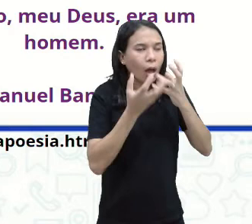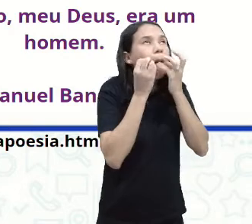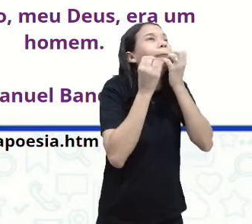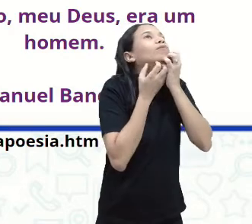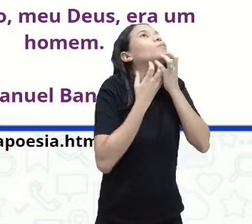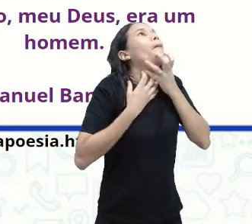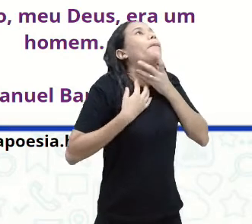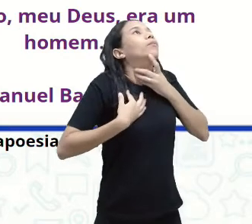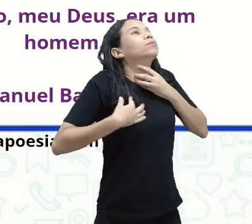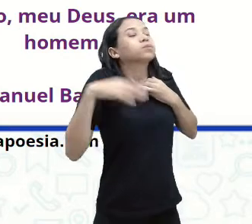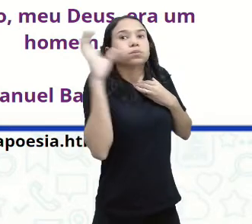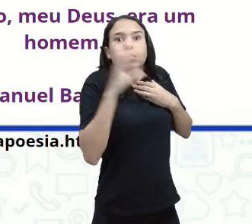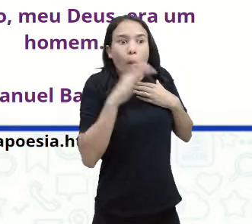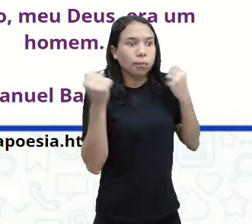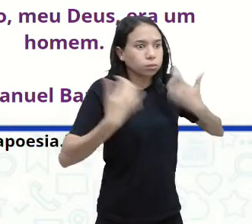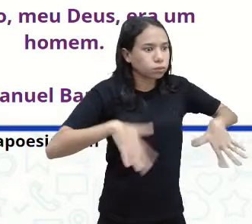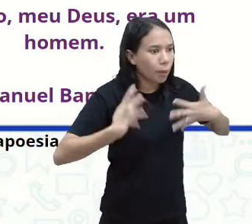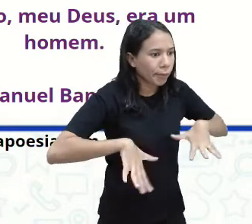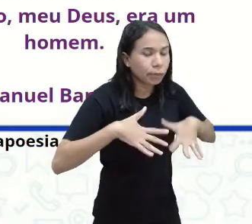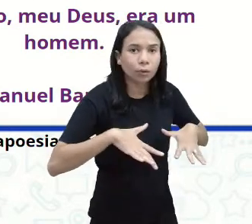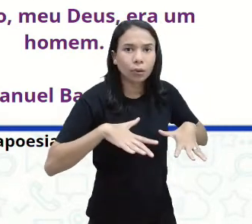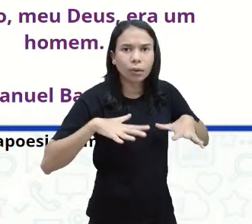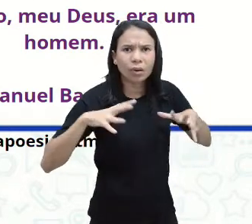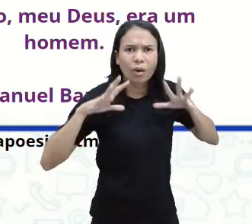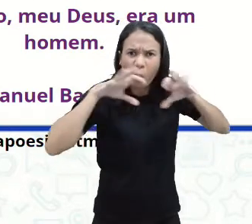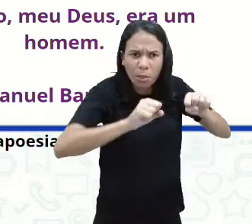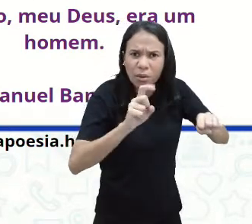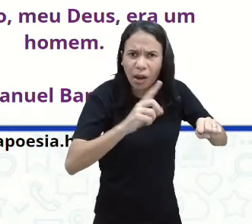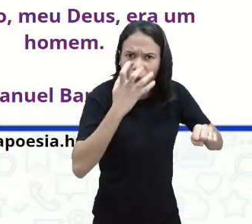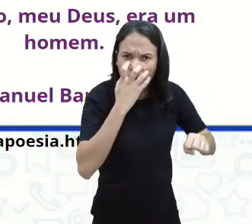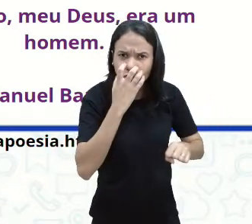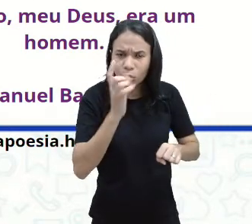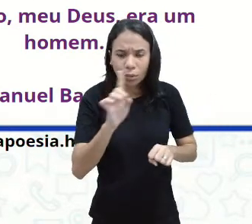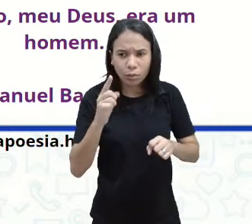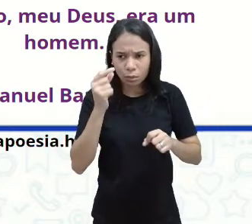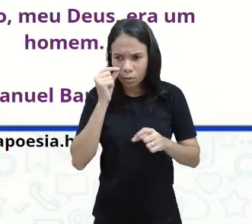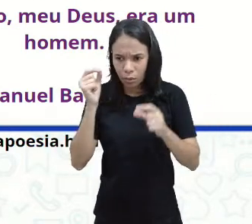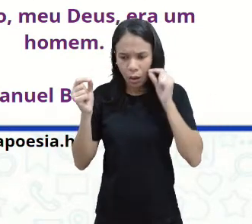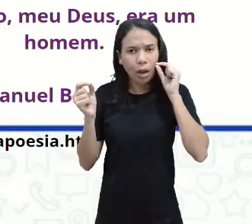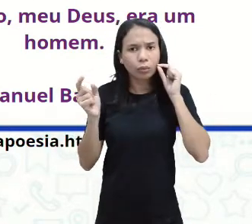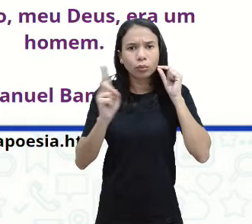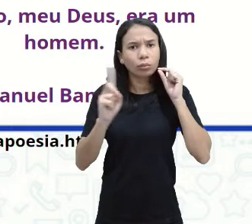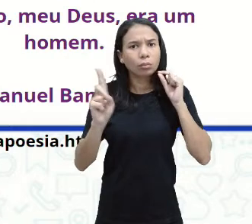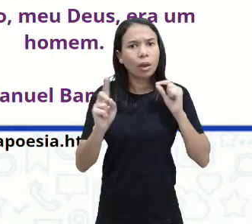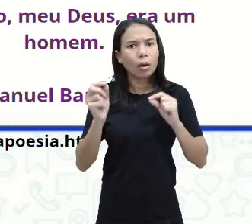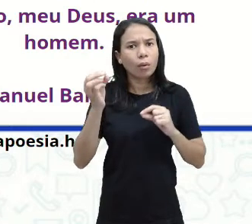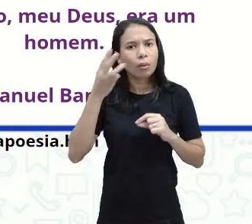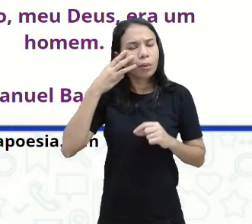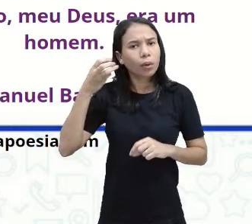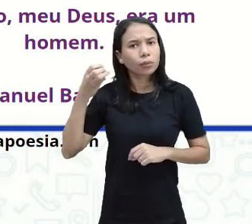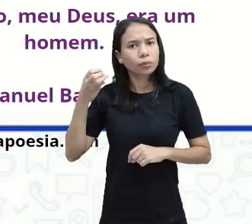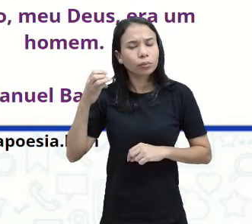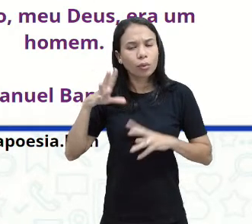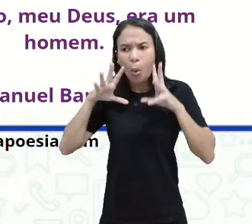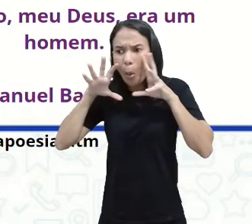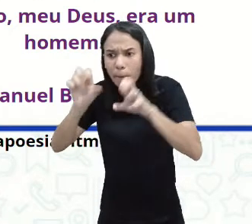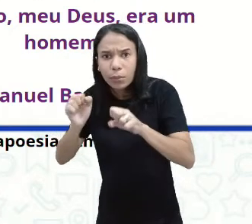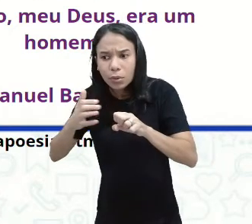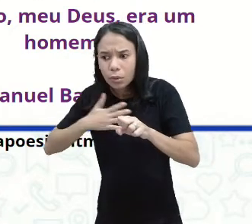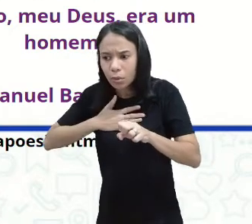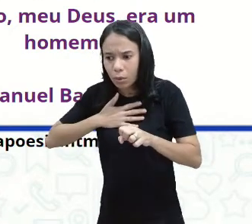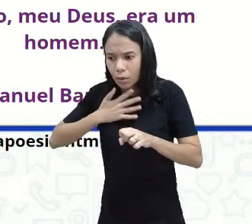engolia com voracidade. O bicho não era um cão, não era um gato, não era um rato. O bicho,